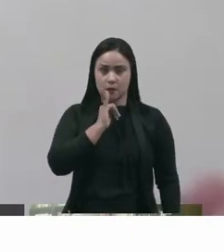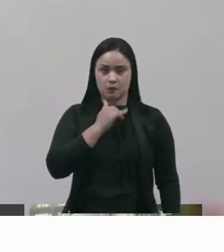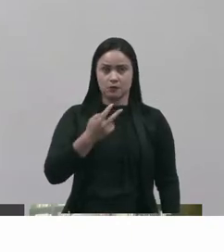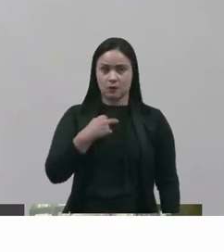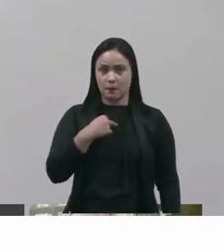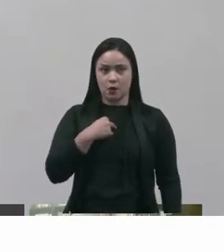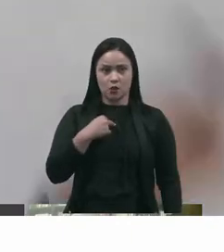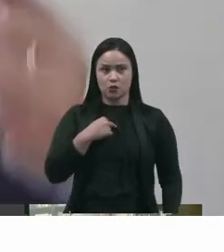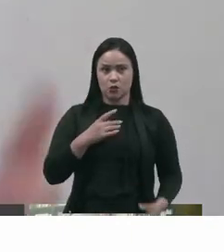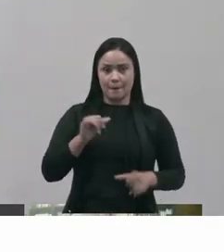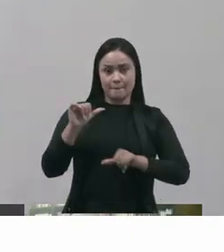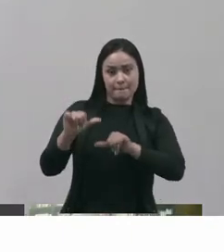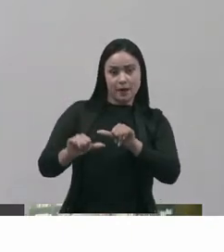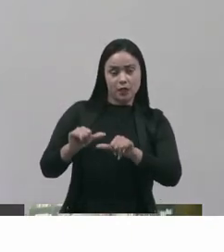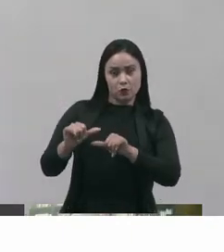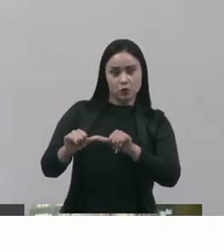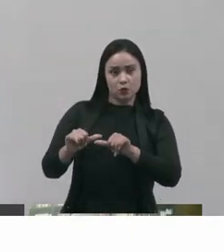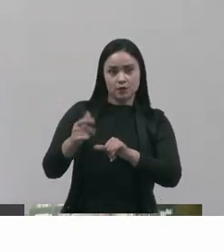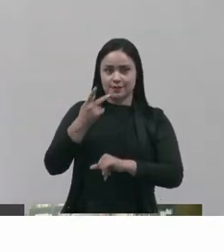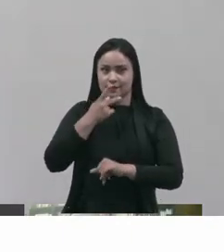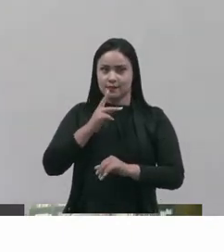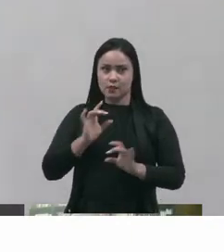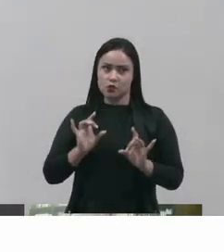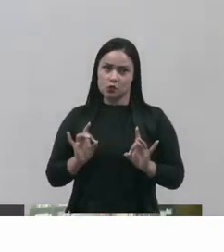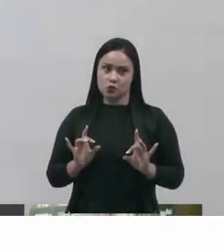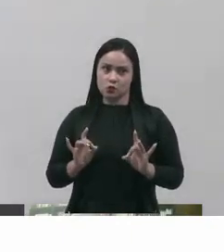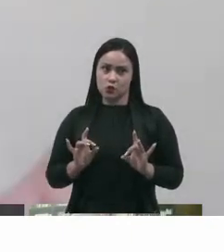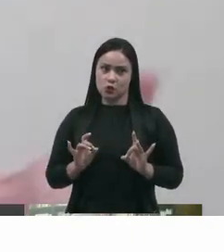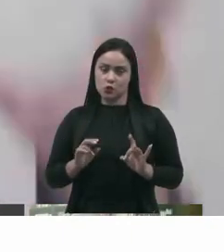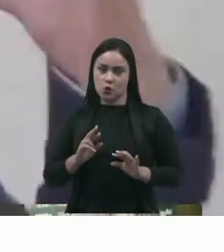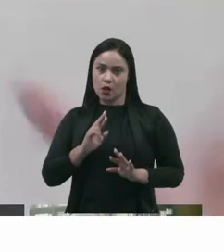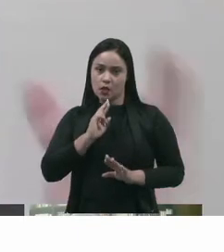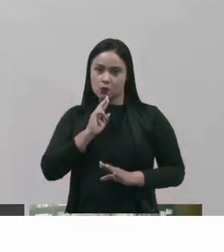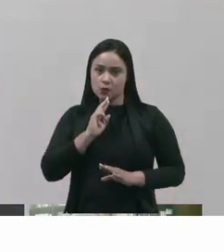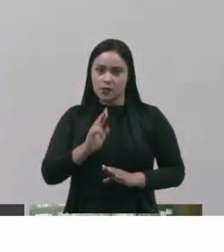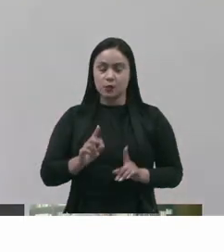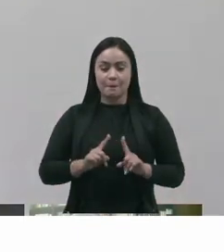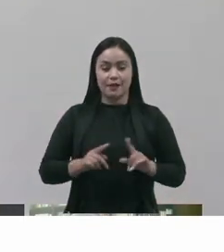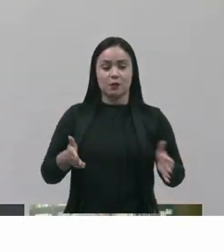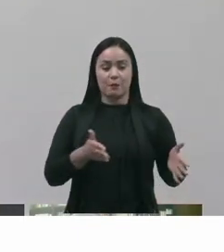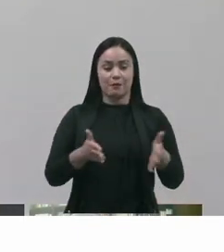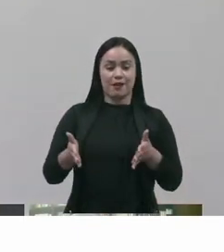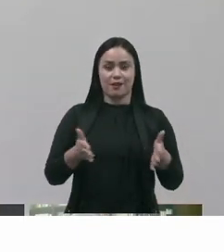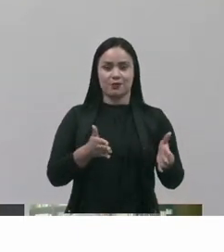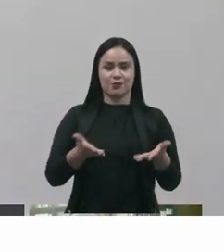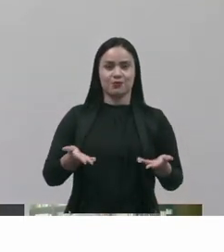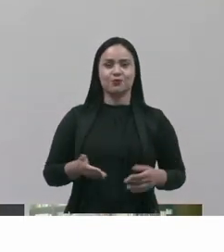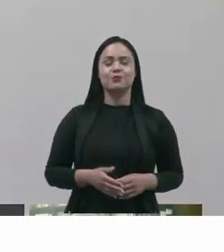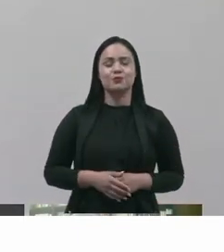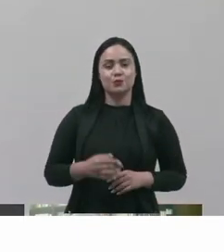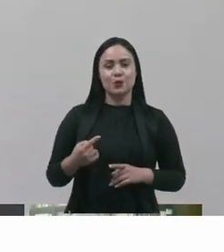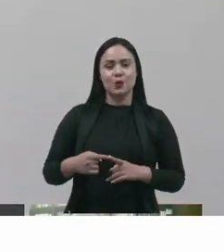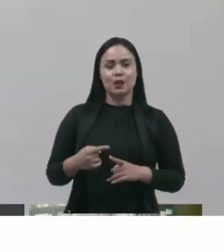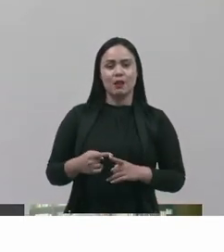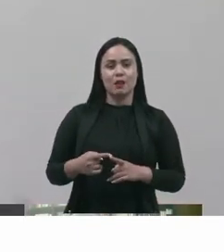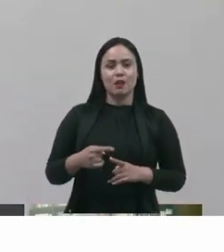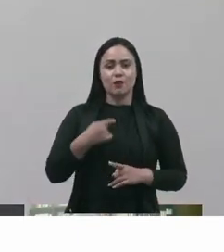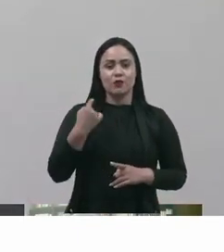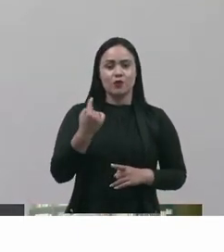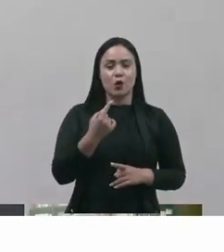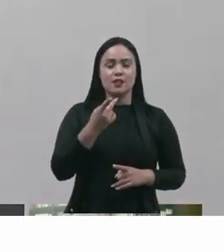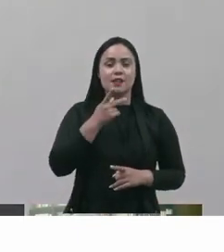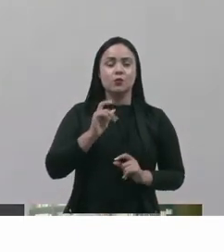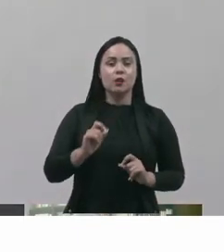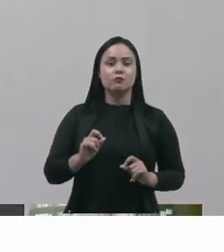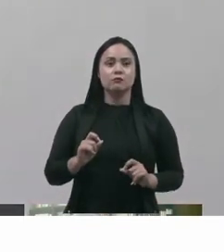não pode gerar impacto no... Eu não estou dizendo nem no resultado, estou dizendo no prazo prescricional. Porque simplesmente nós vamos estar